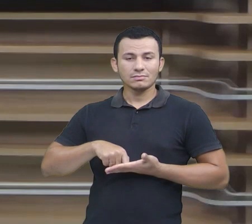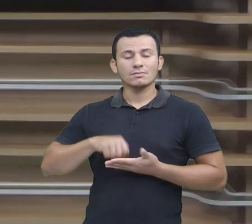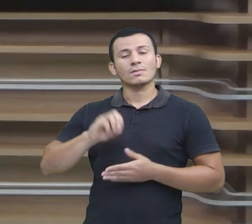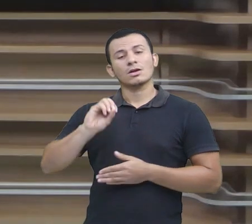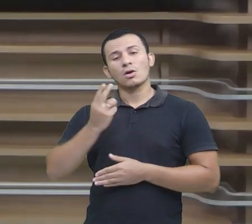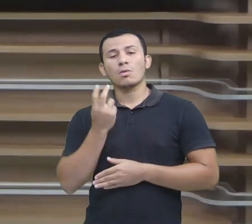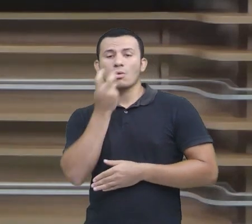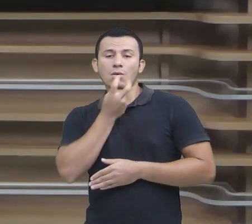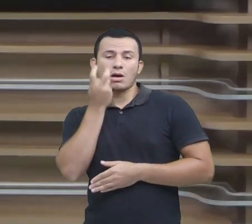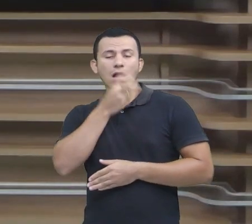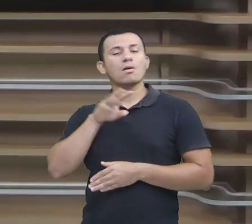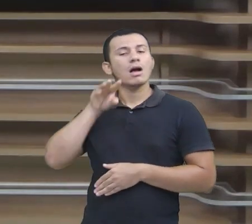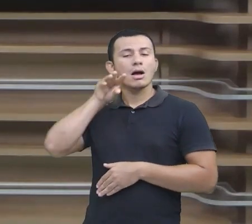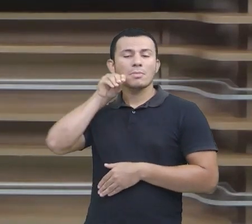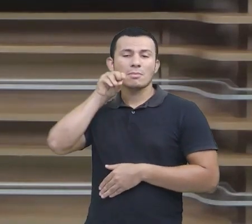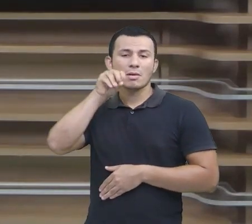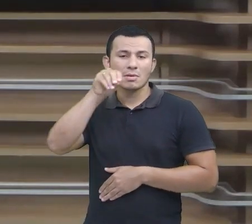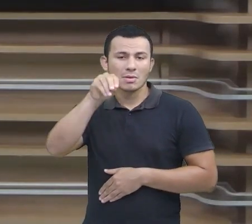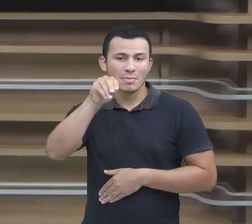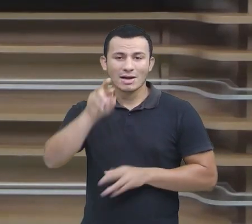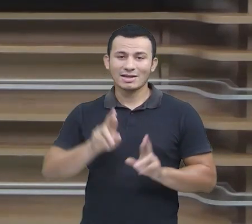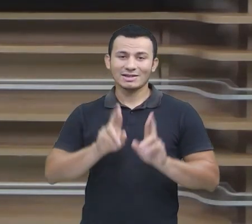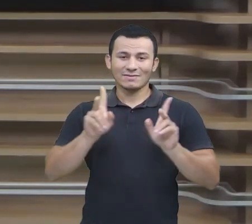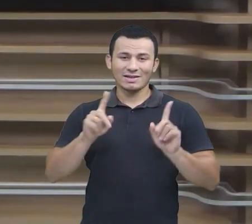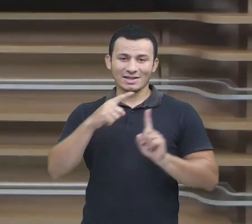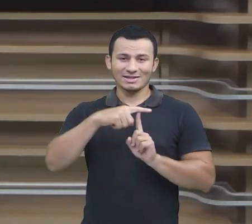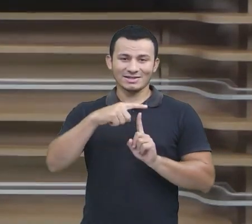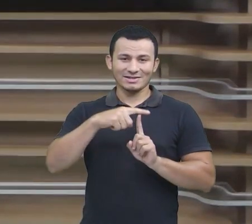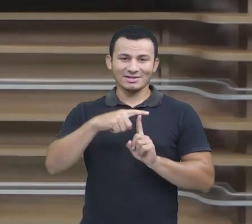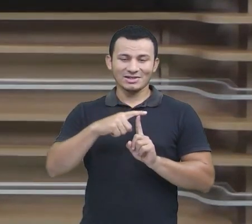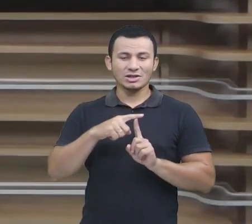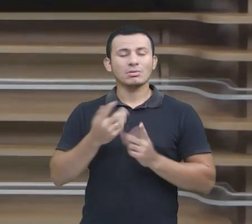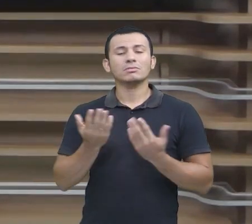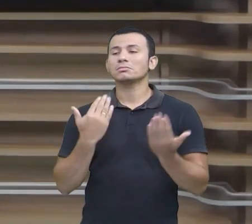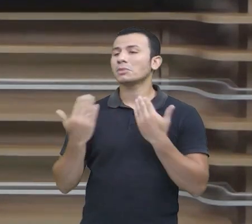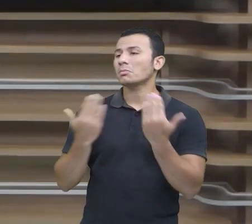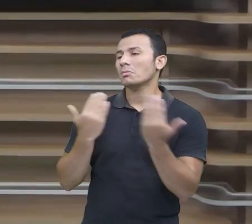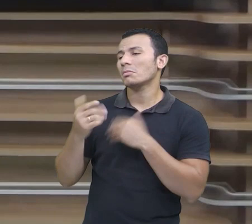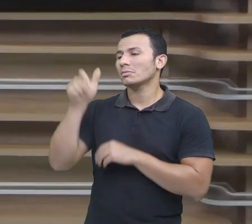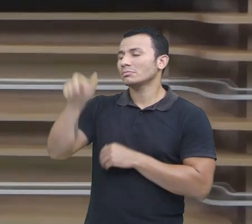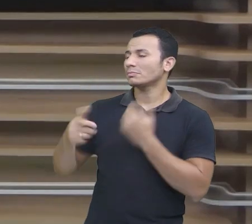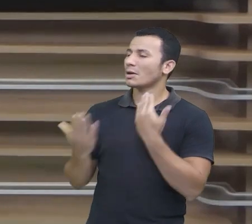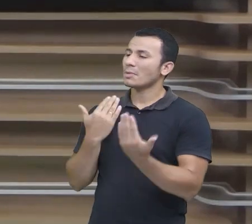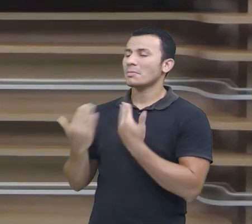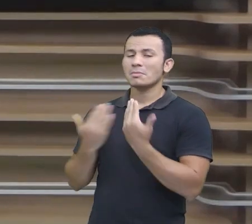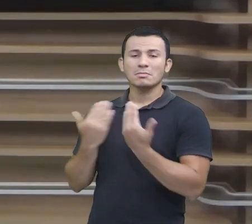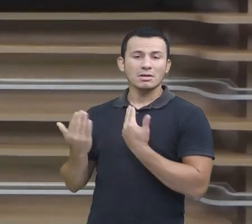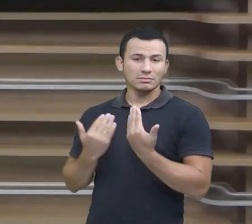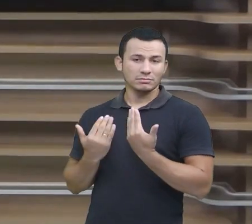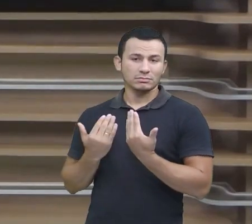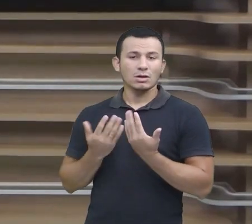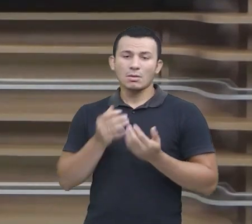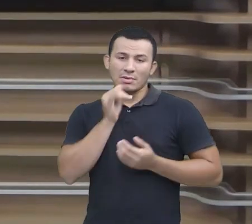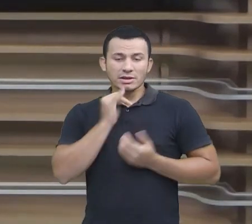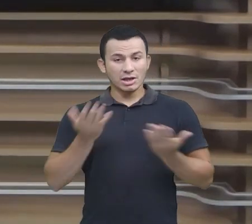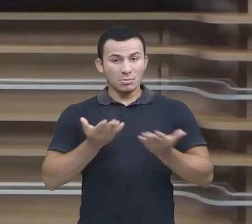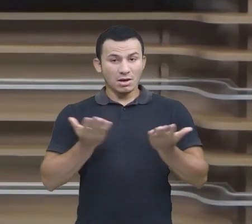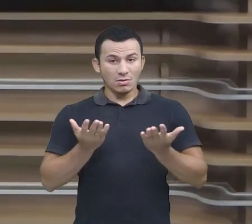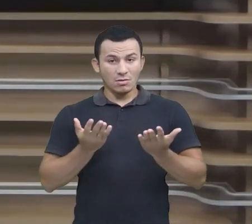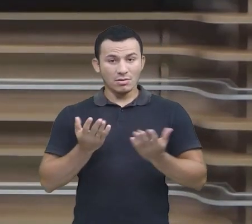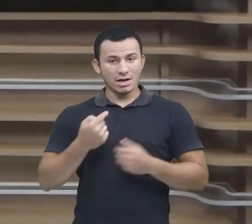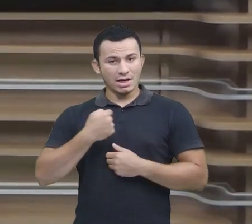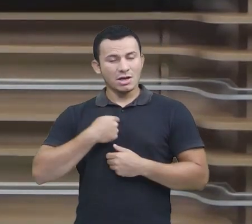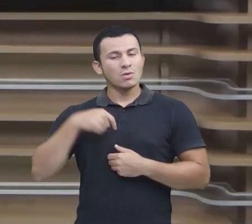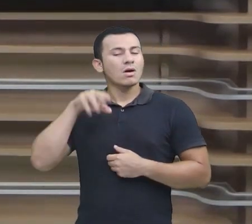oral é quando nós falamos, nós conversamos com alguém. Agora, por exemplo, eu estou usando